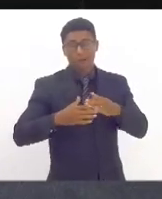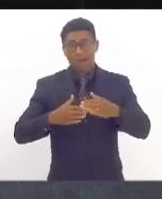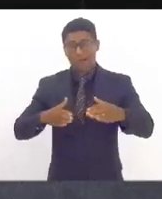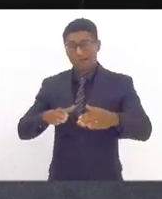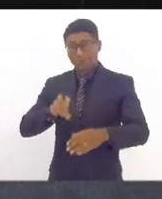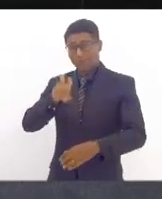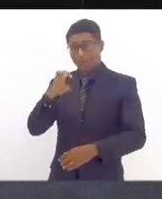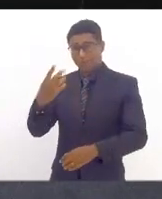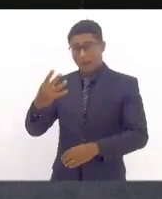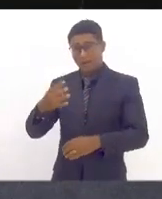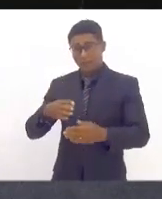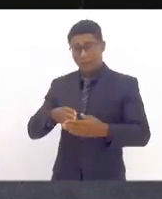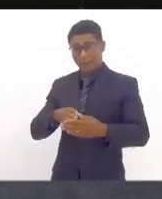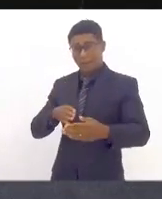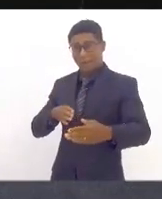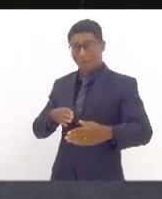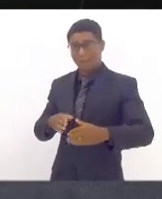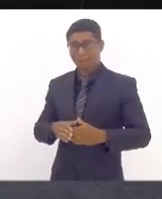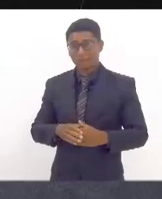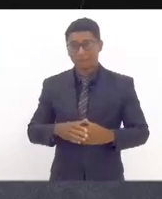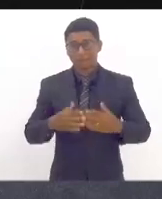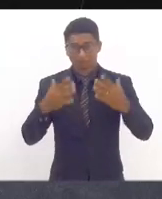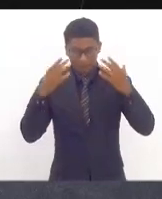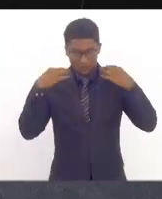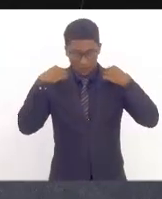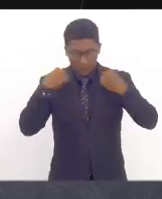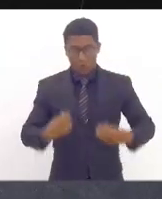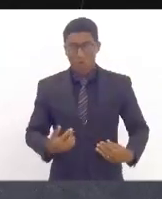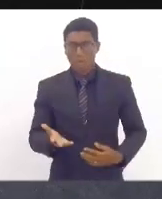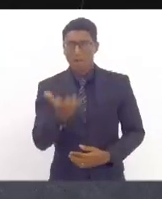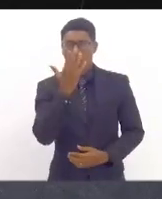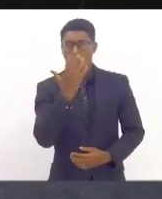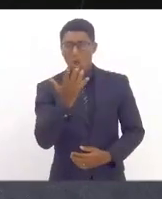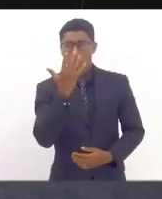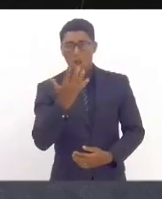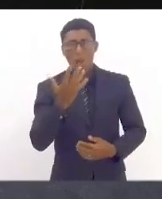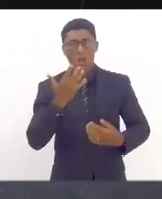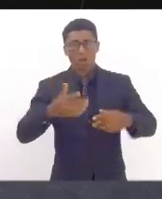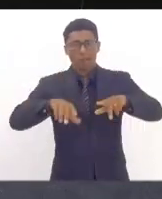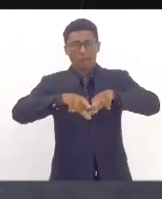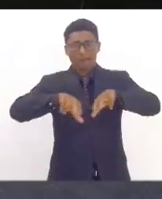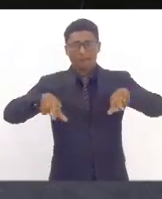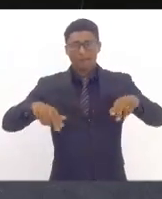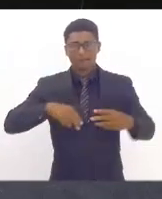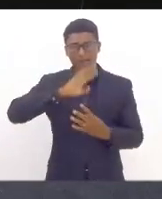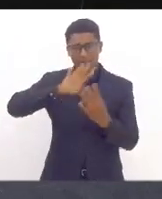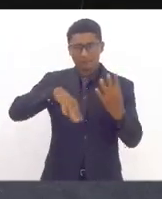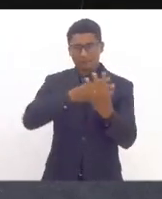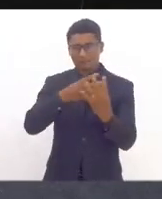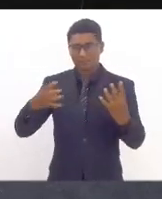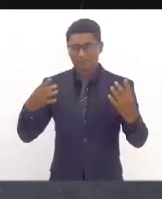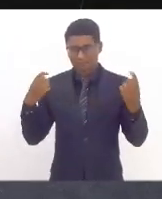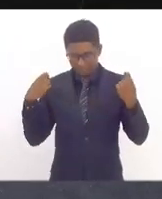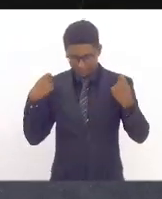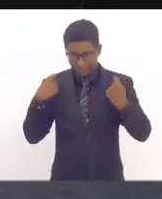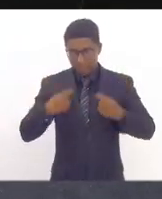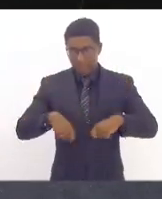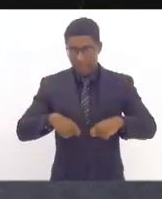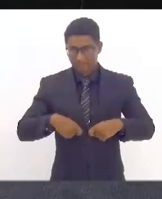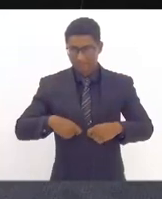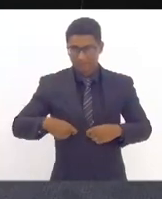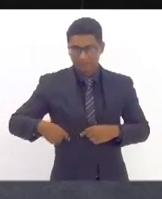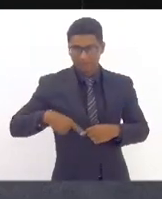54 e Roupa Colorida coloridas e xadrez de um Fraque e aqui aquele com